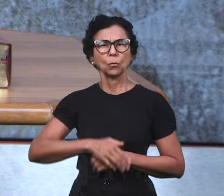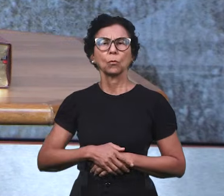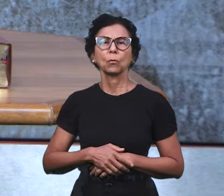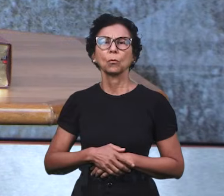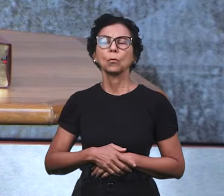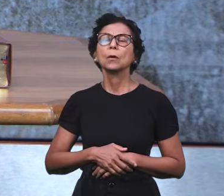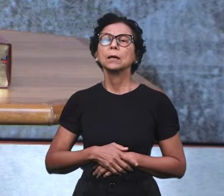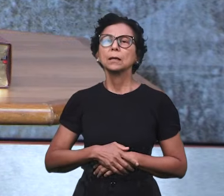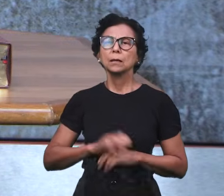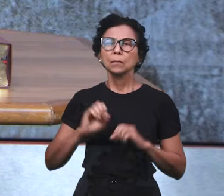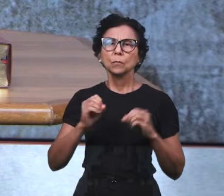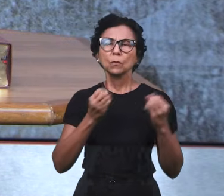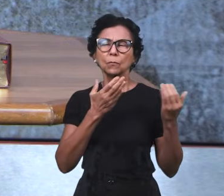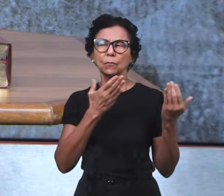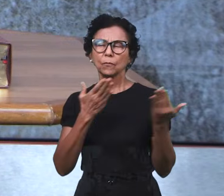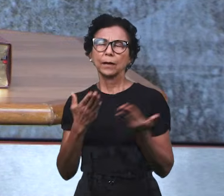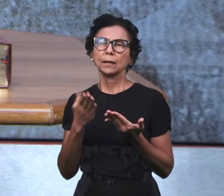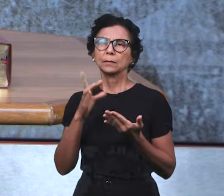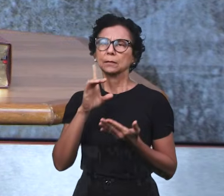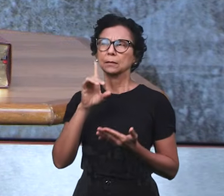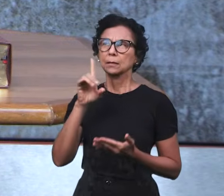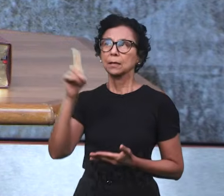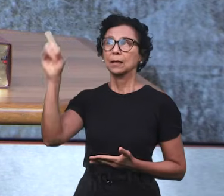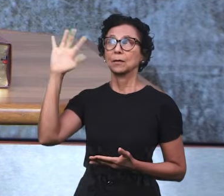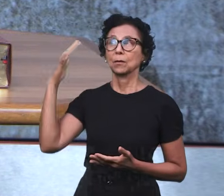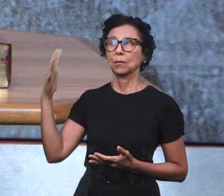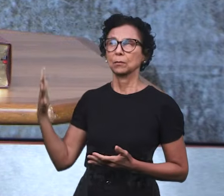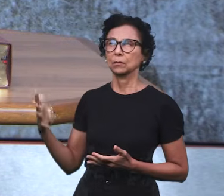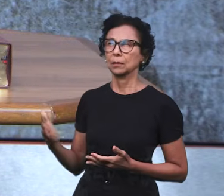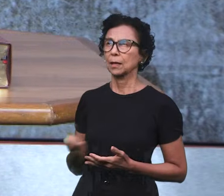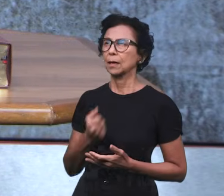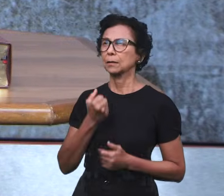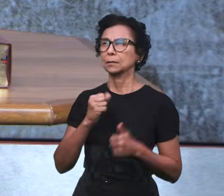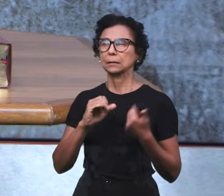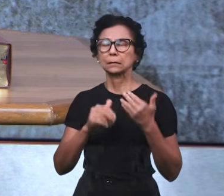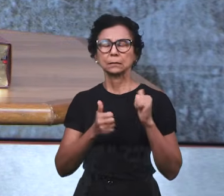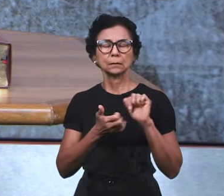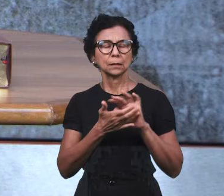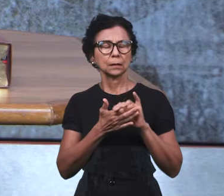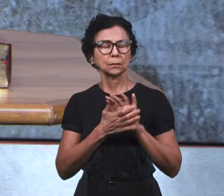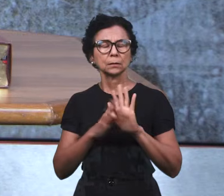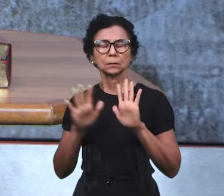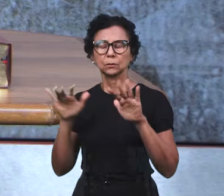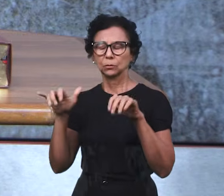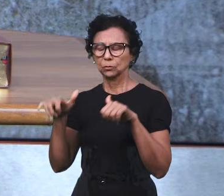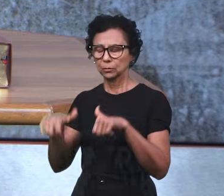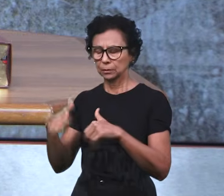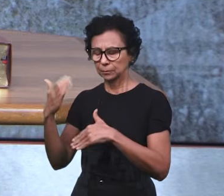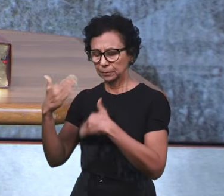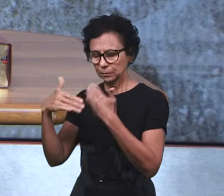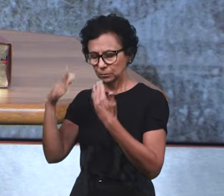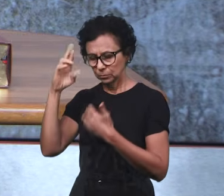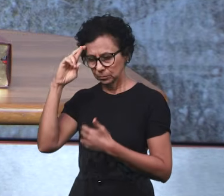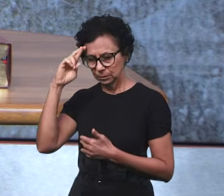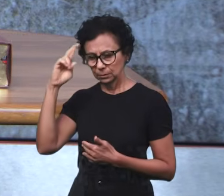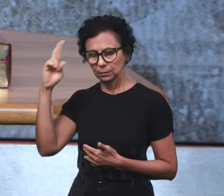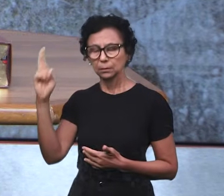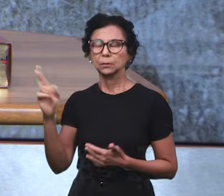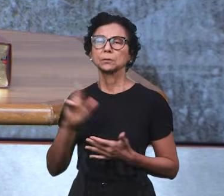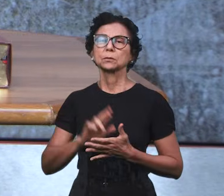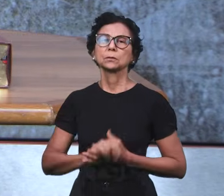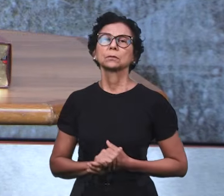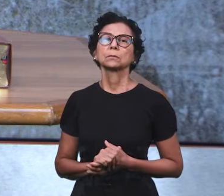e adoraram ao Senhor, cantaram ao Senhor, se prostraram diante do Senhor, fazendo